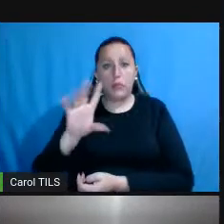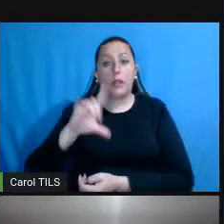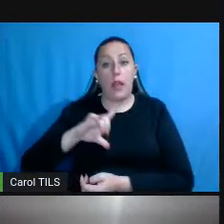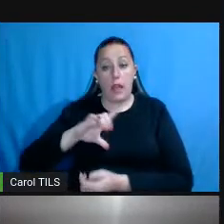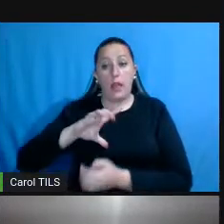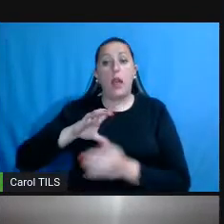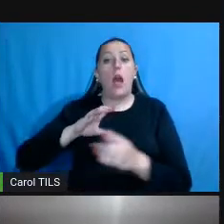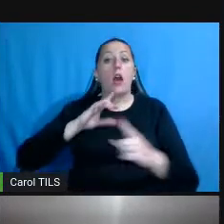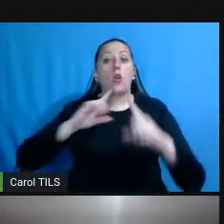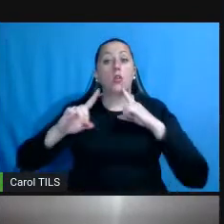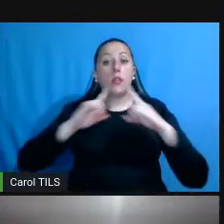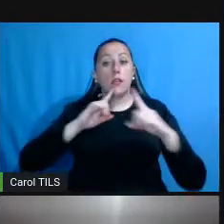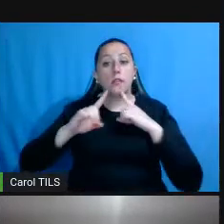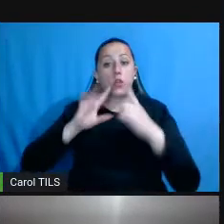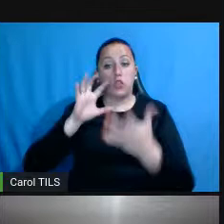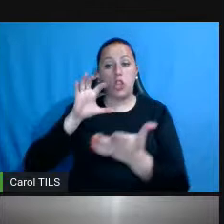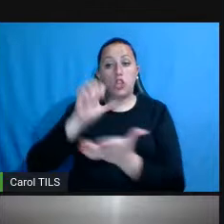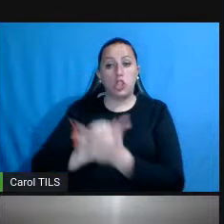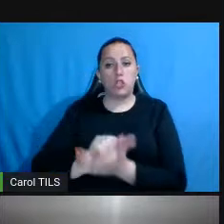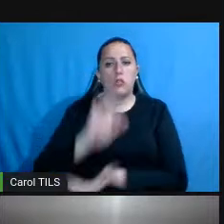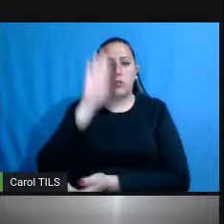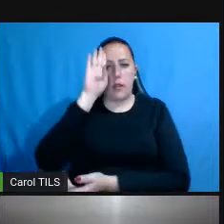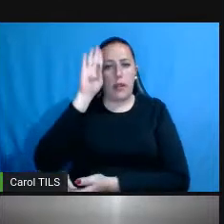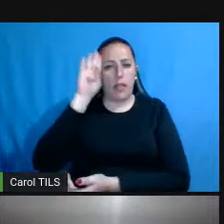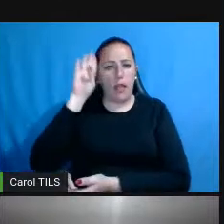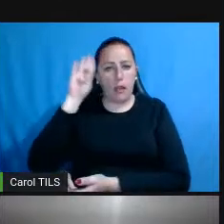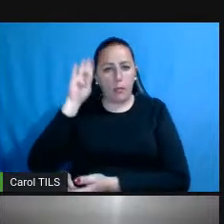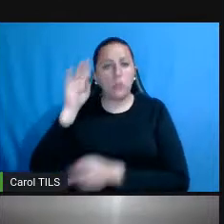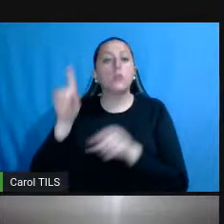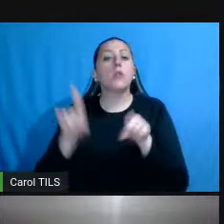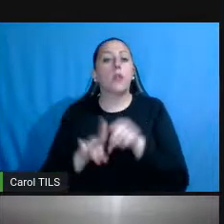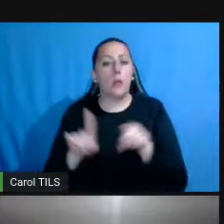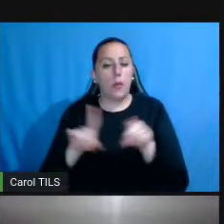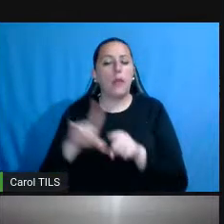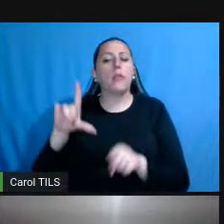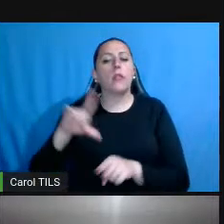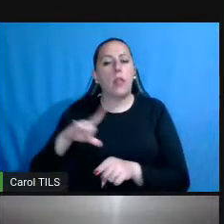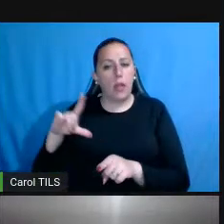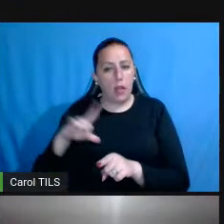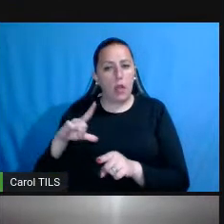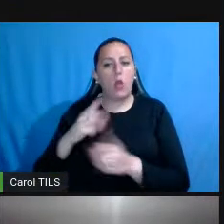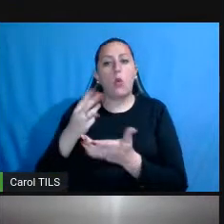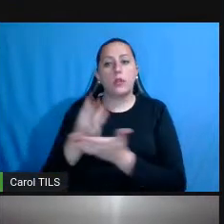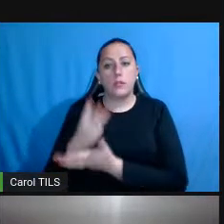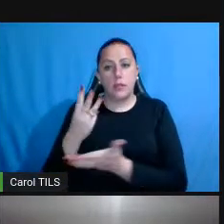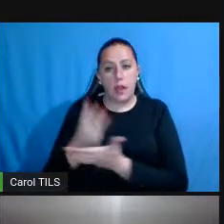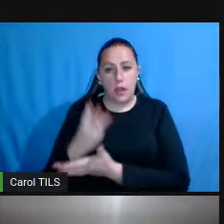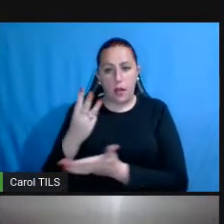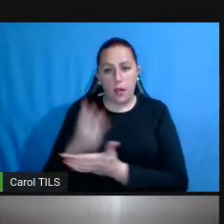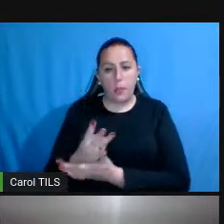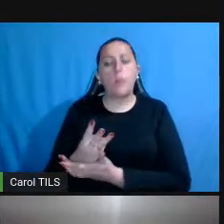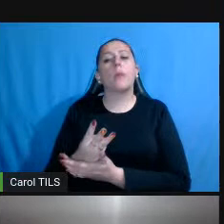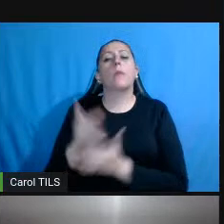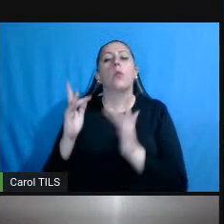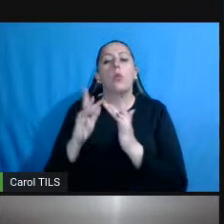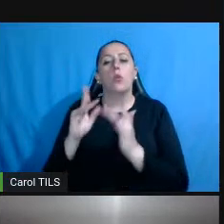de registros acadêmicos. Tá? Então, também tem um WhatsApp aí para contato,